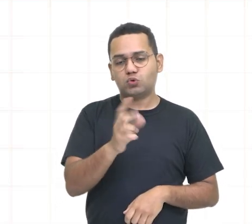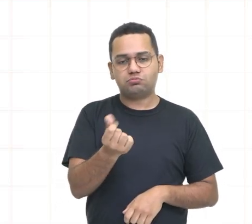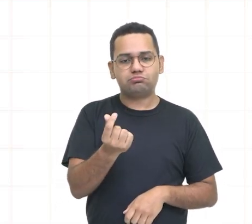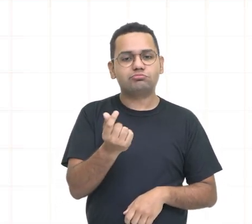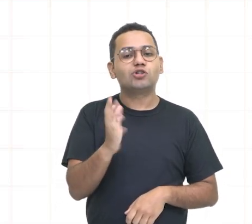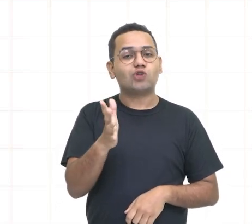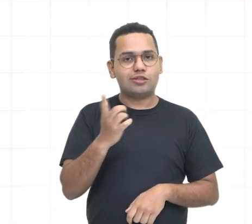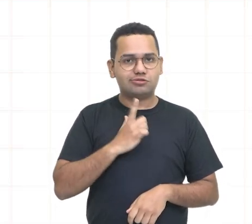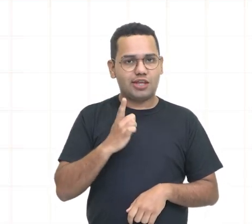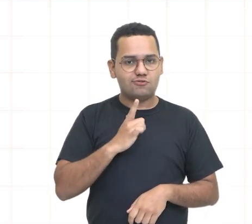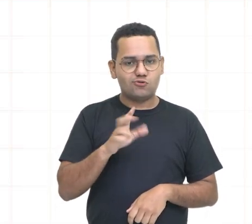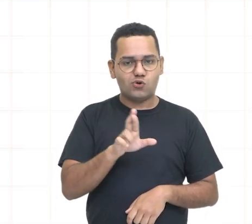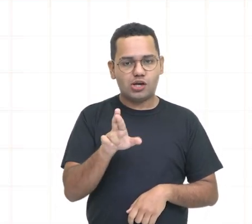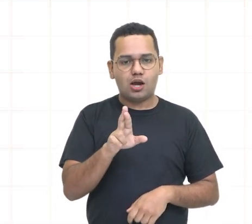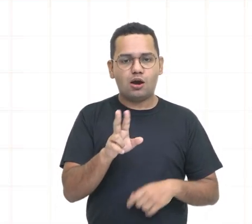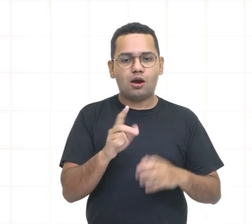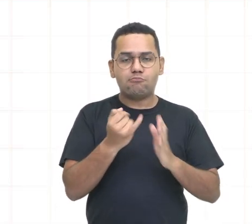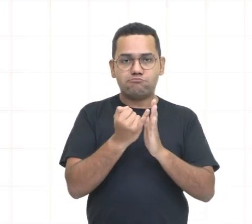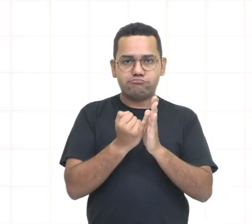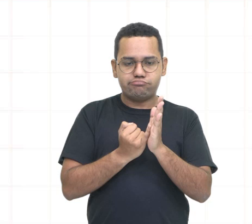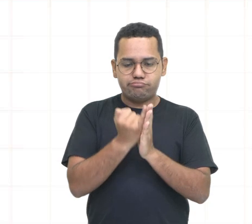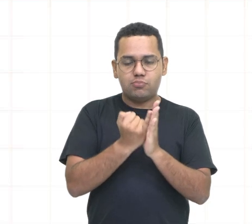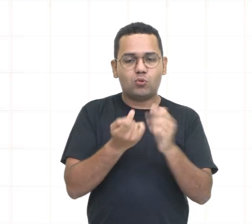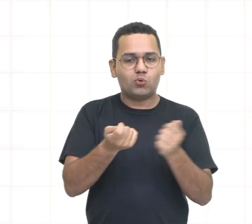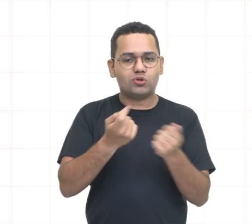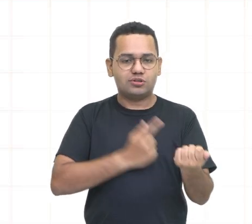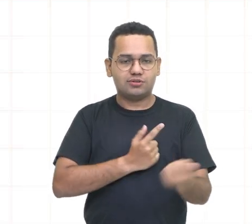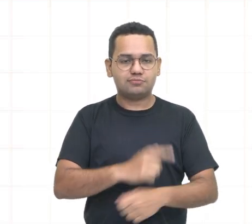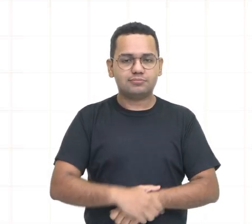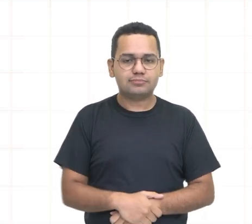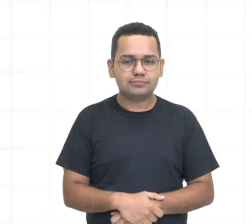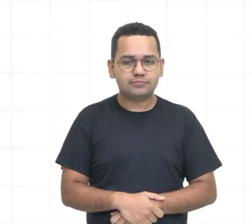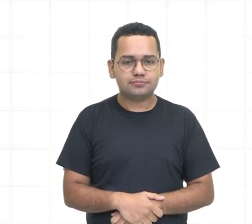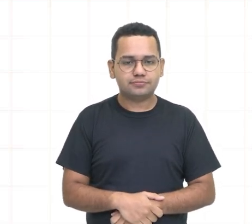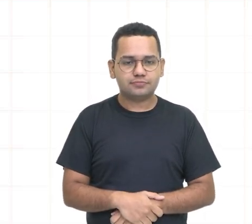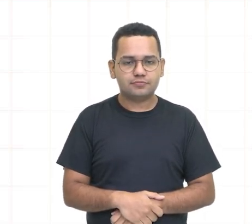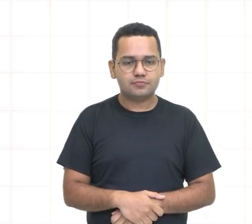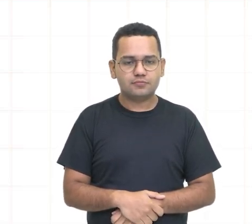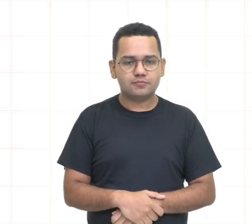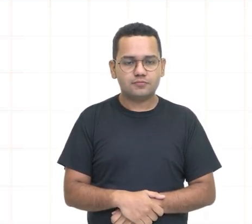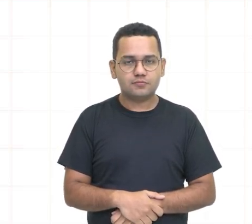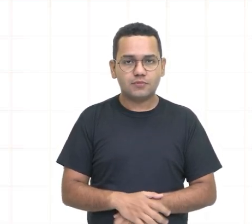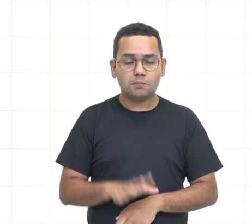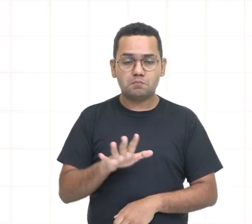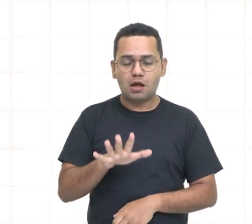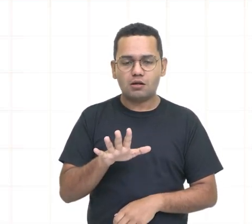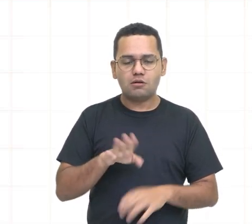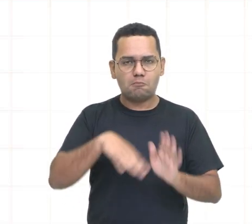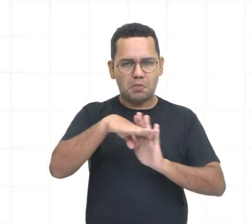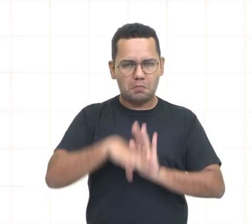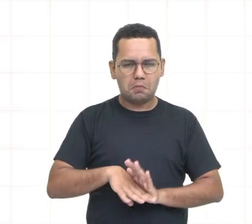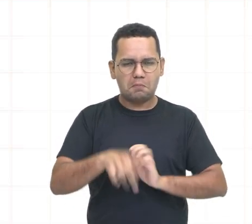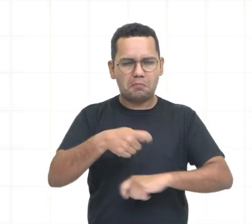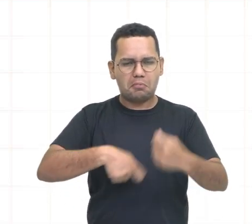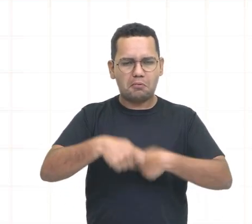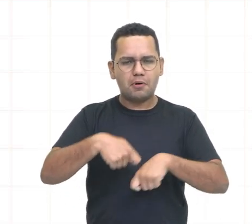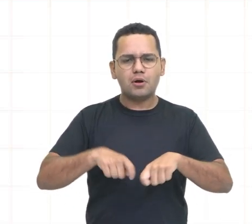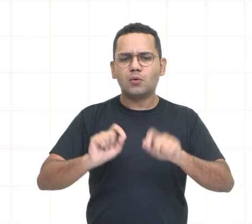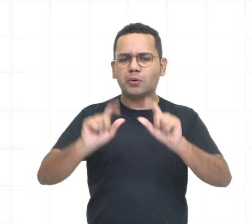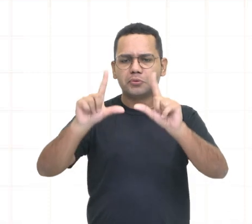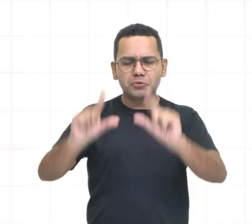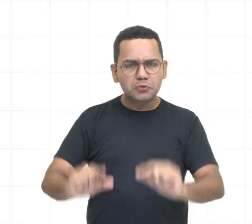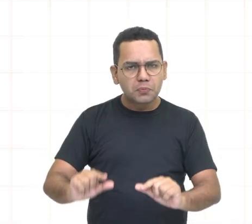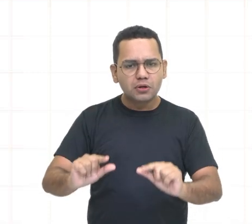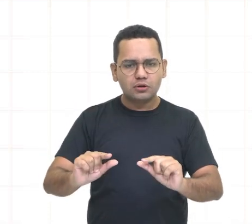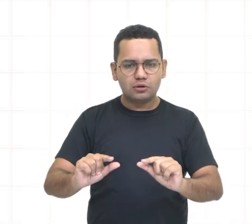inflação, estabiliza a moeda. E você tem uma política monetária, né, de elevação das taxas de juros.